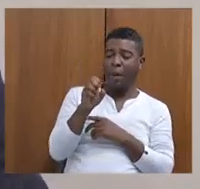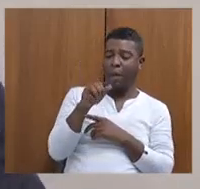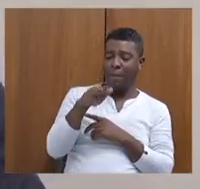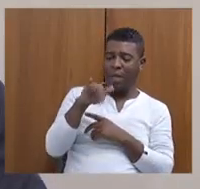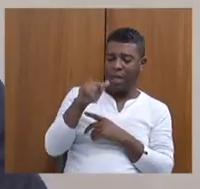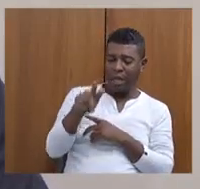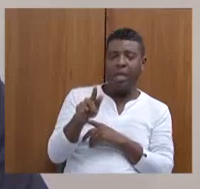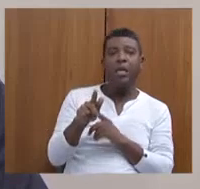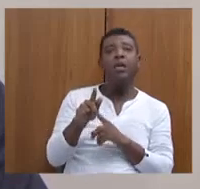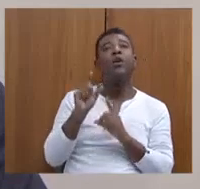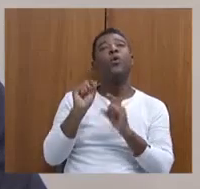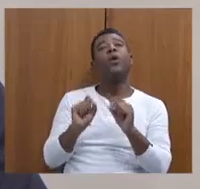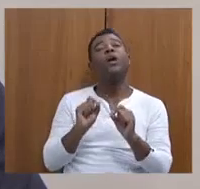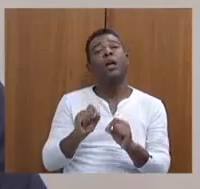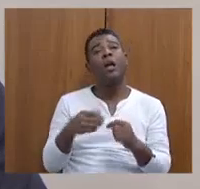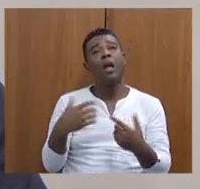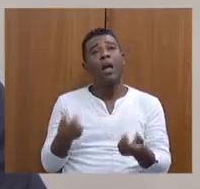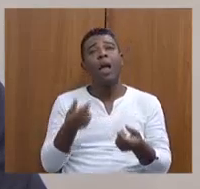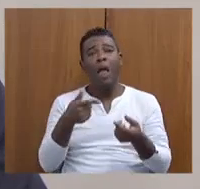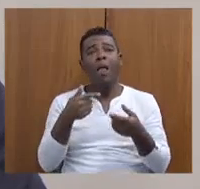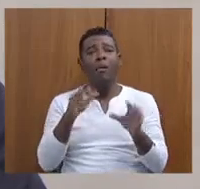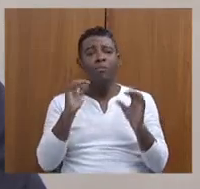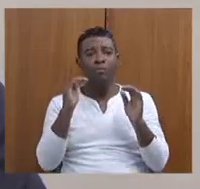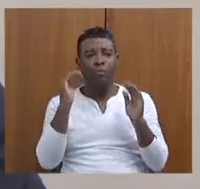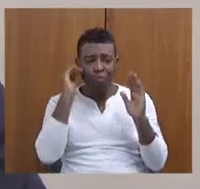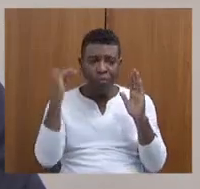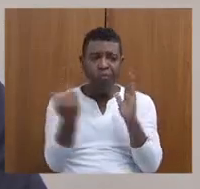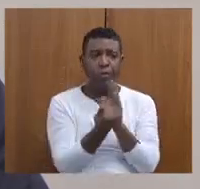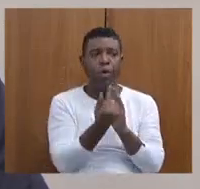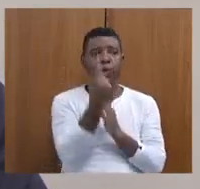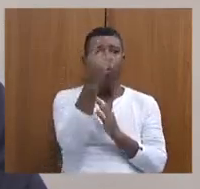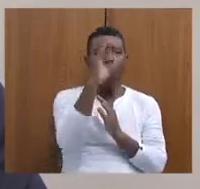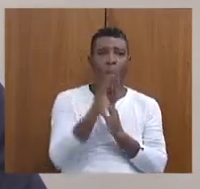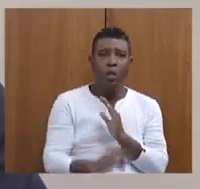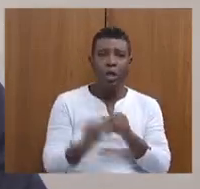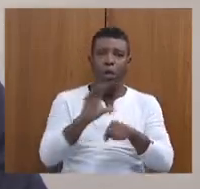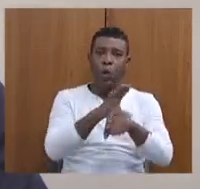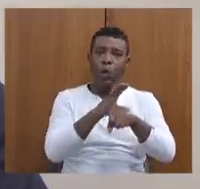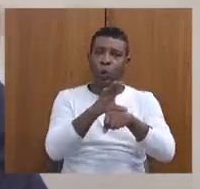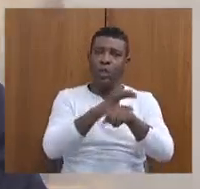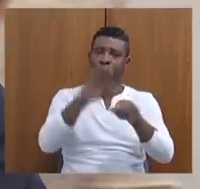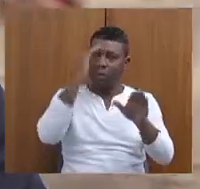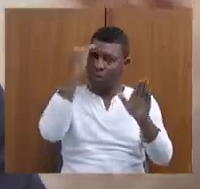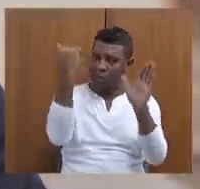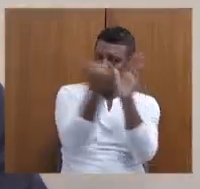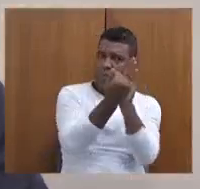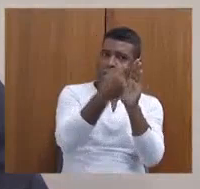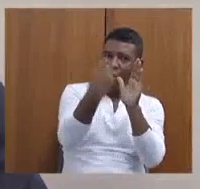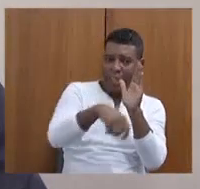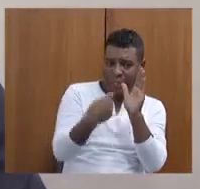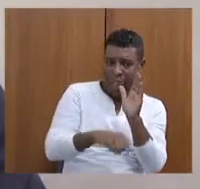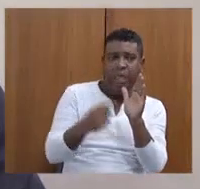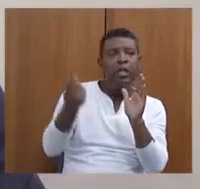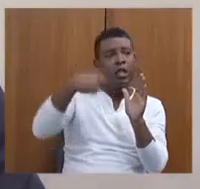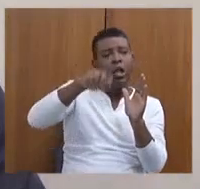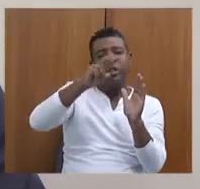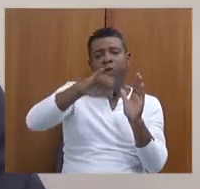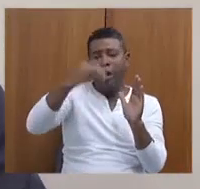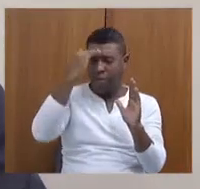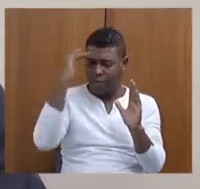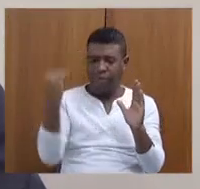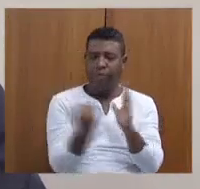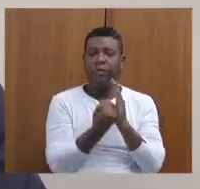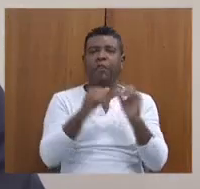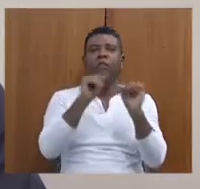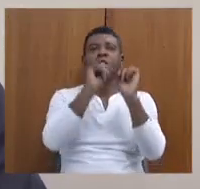é cumpriu um por cento constitucional é uma obrigação temos que cumprir vamos cumprir felizmente esse